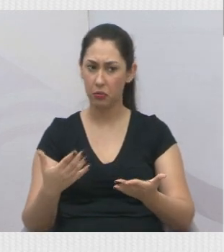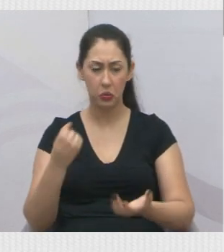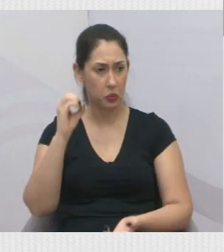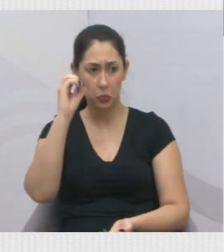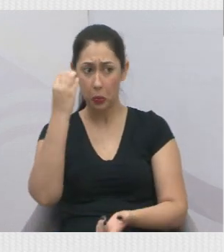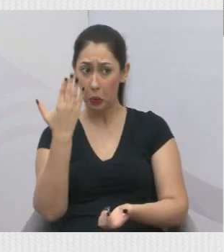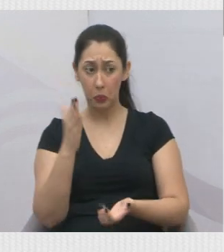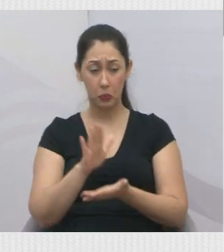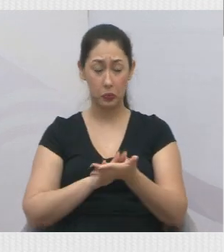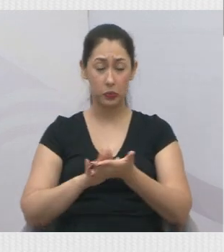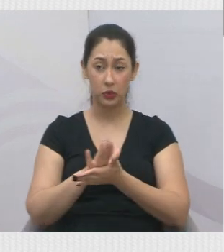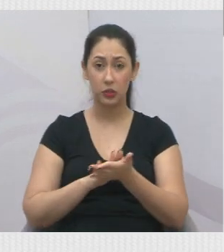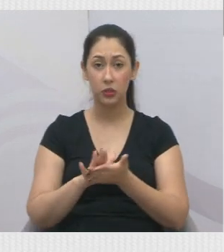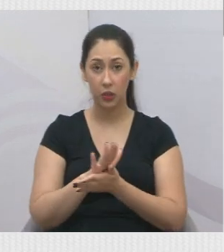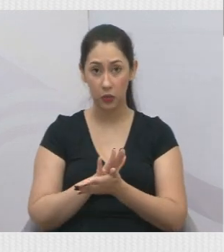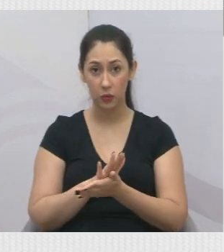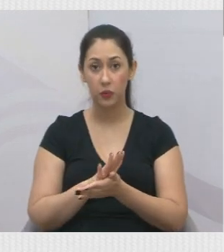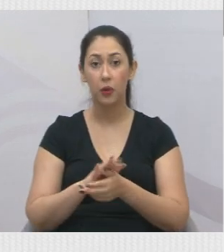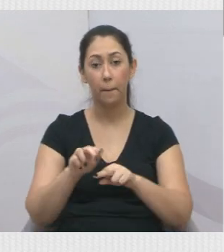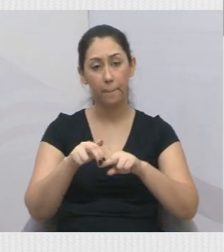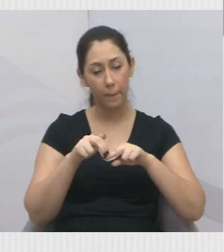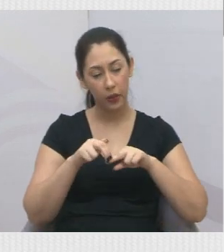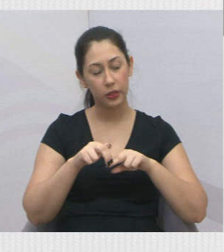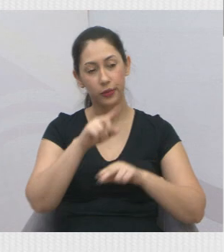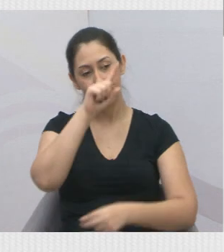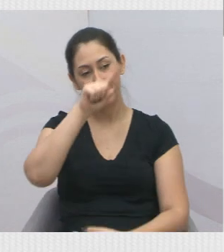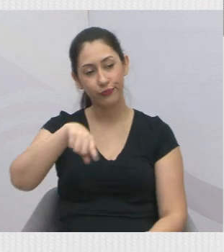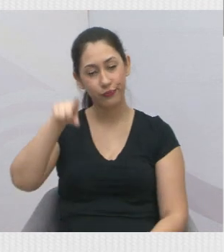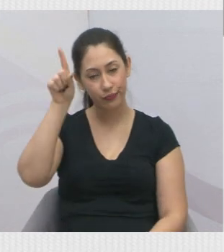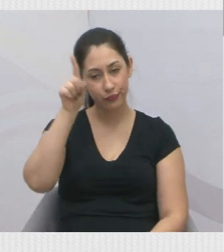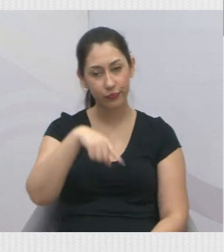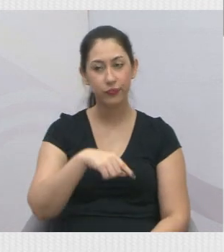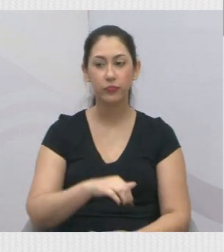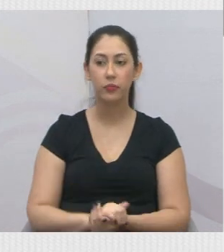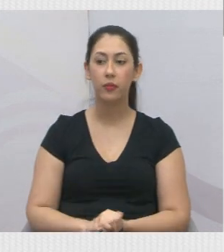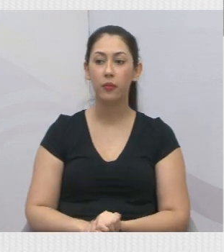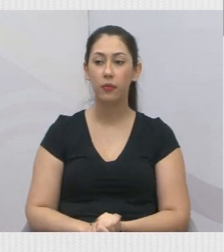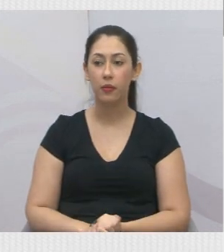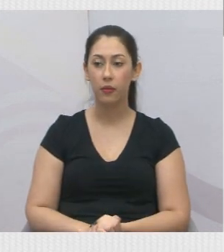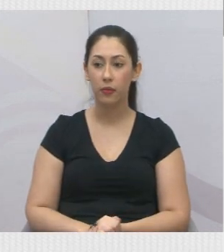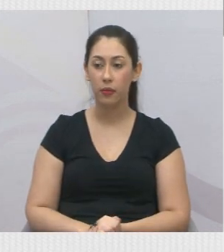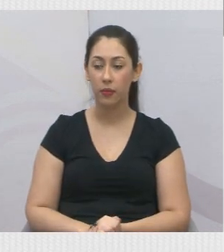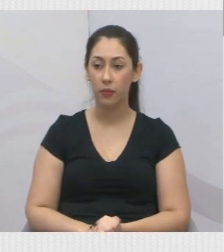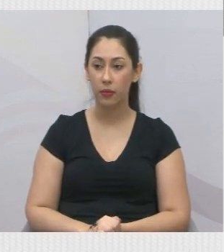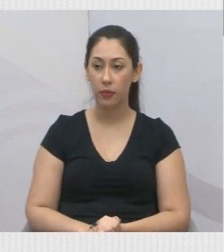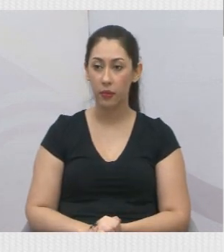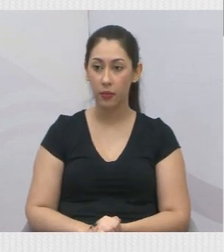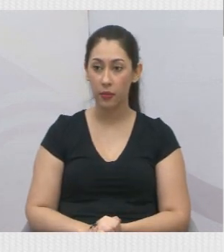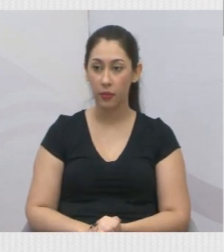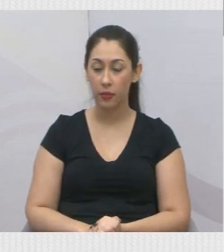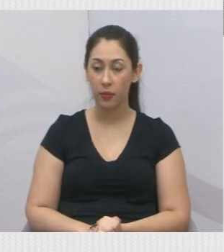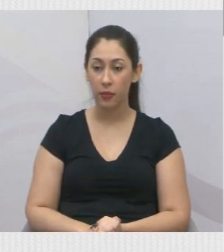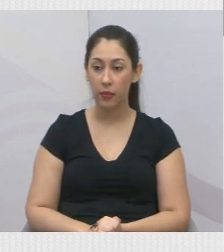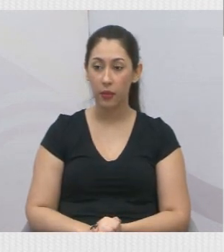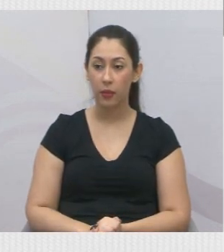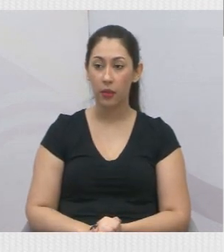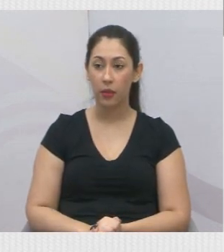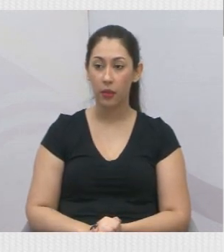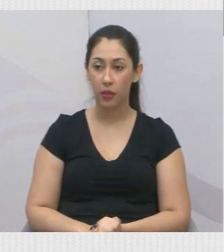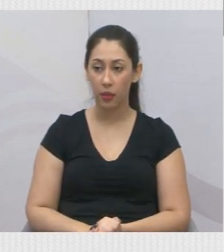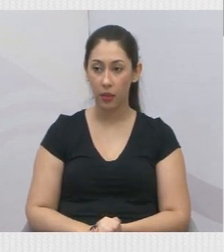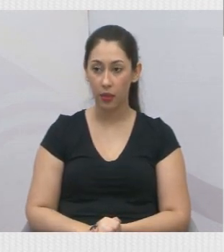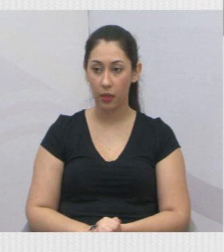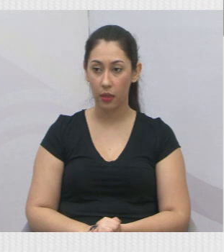terem verificado que não é mais necessário. Então, por isso, o cancelamento. O município, na boa gestão que fez, cancelou 11 milhões com apoio